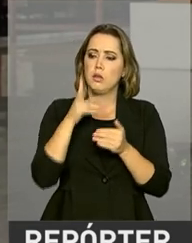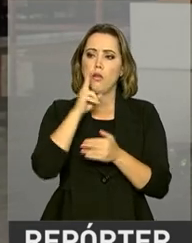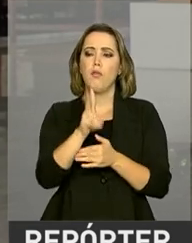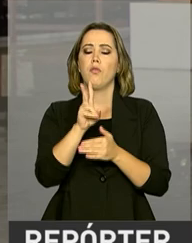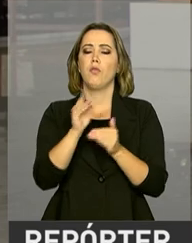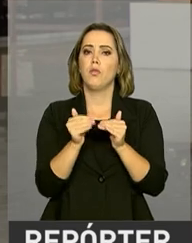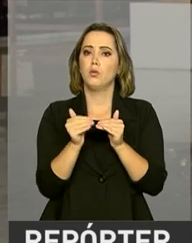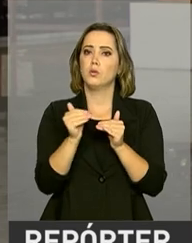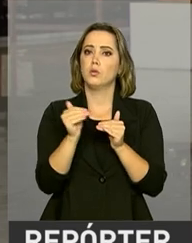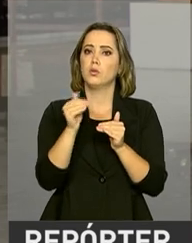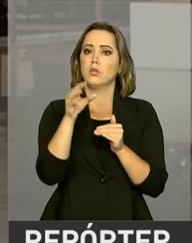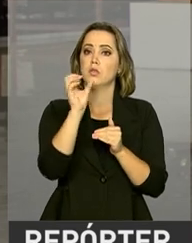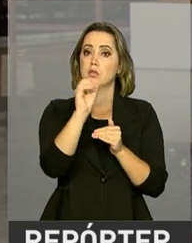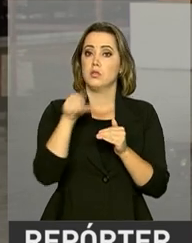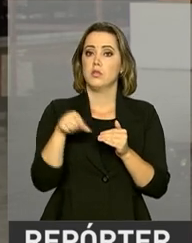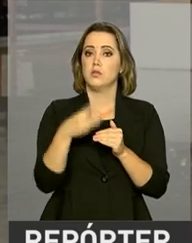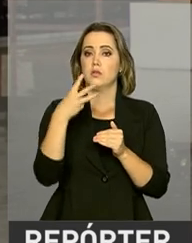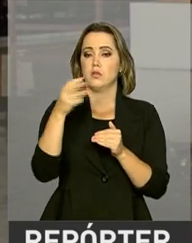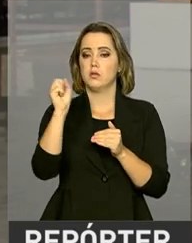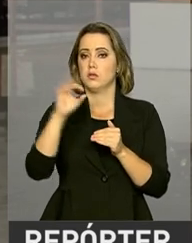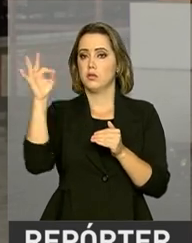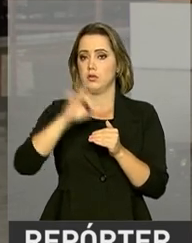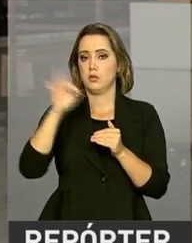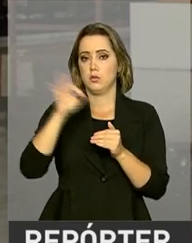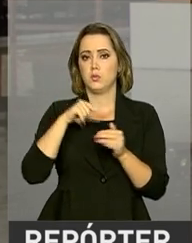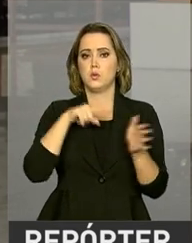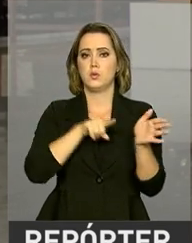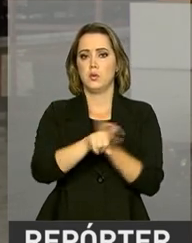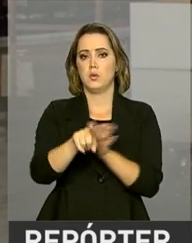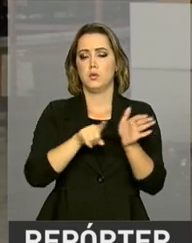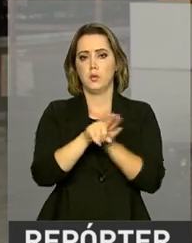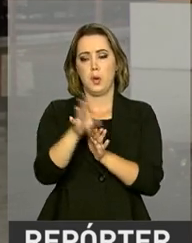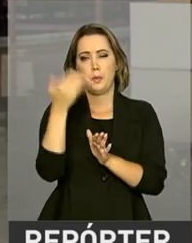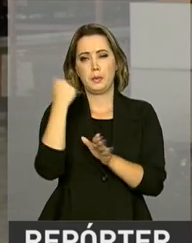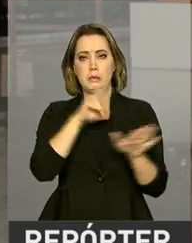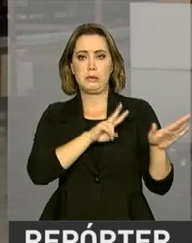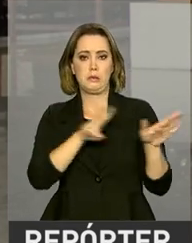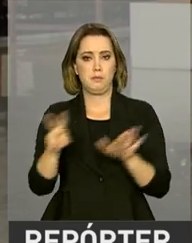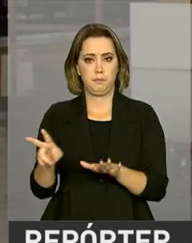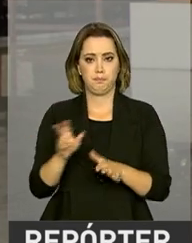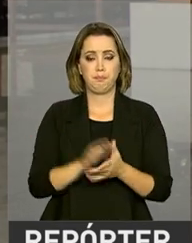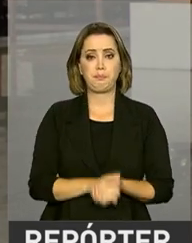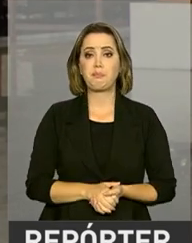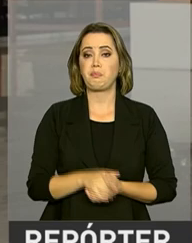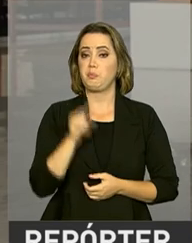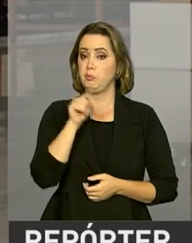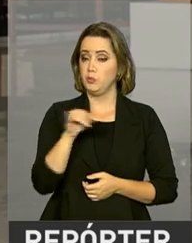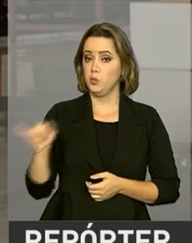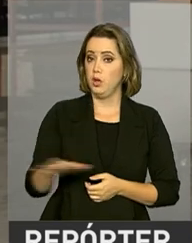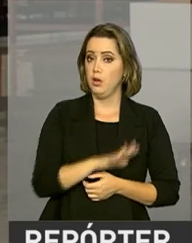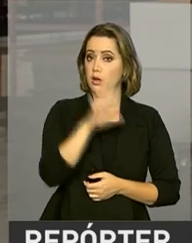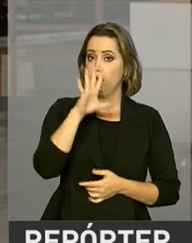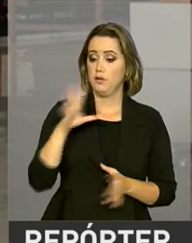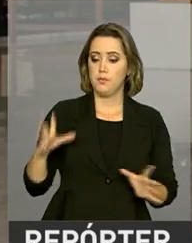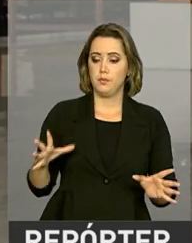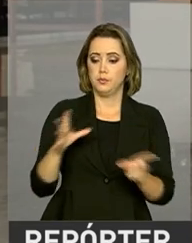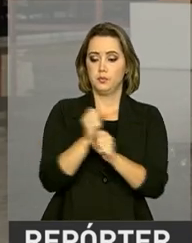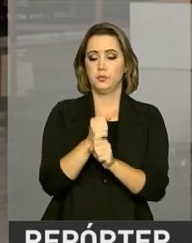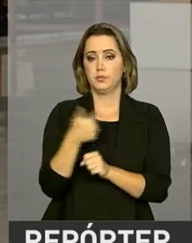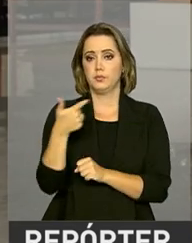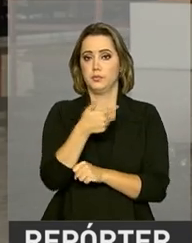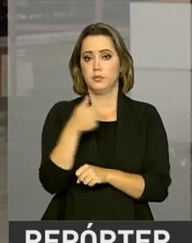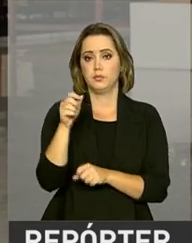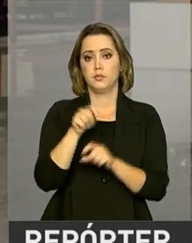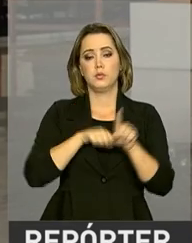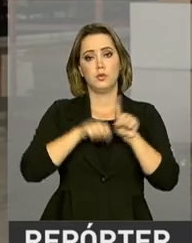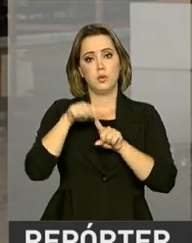segundo uma pesquisa divulgada pelo banco central na última segunda-feira a inflação acumulada dos últimos 12 meses